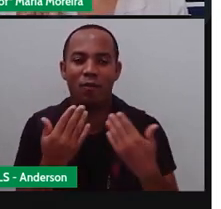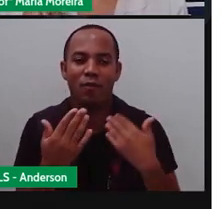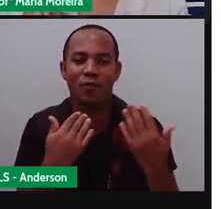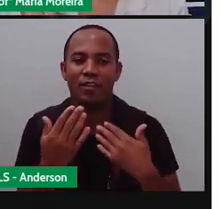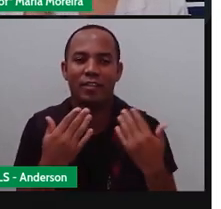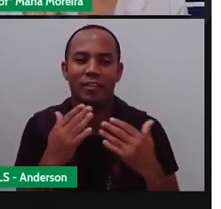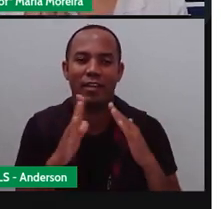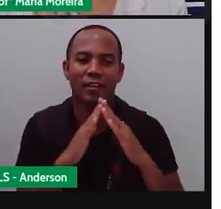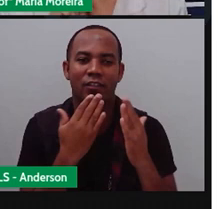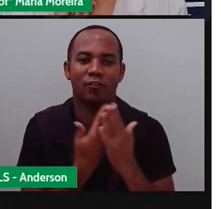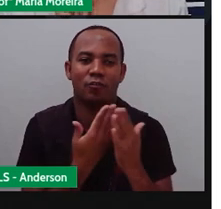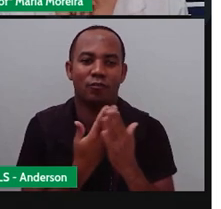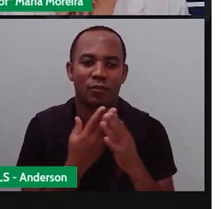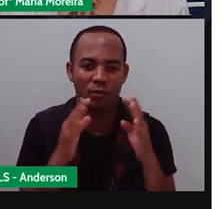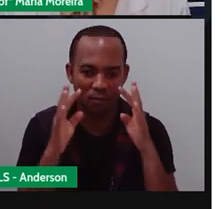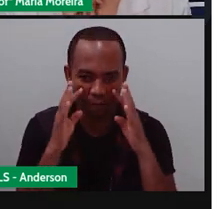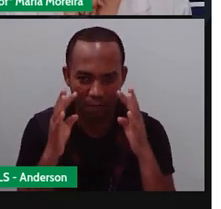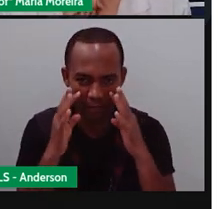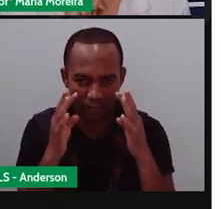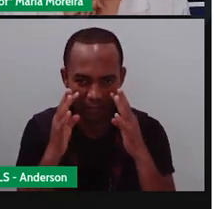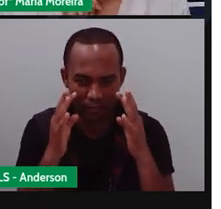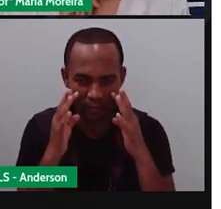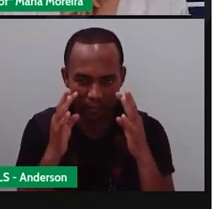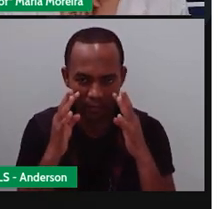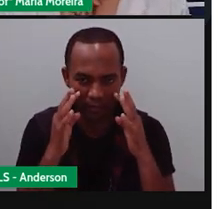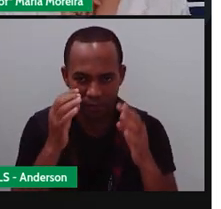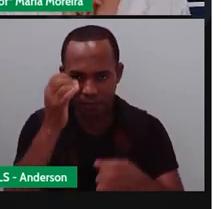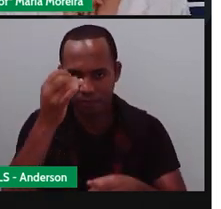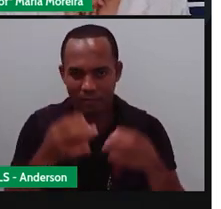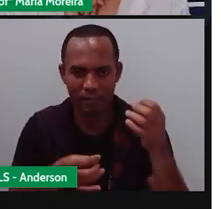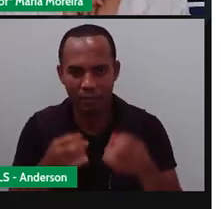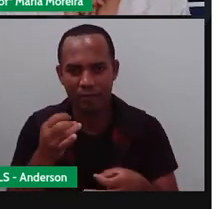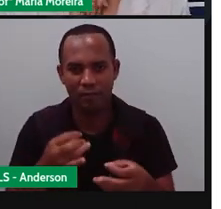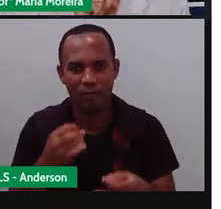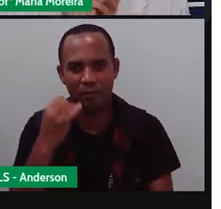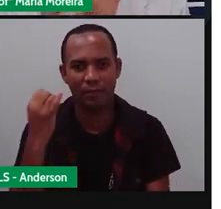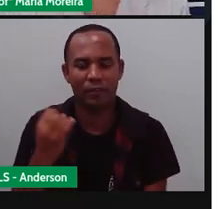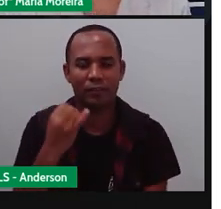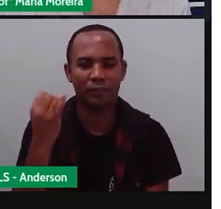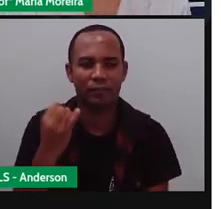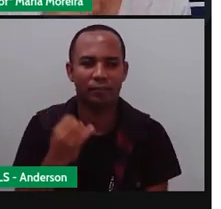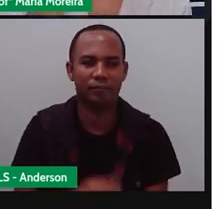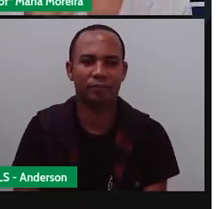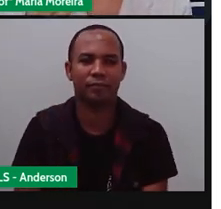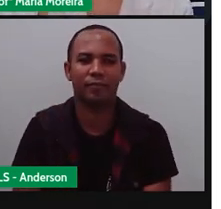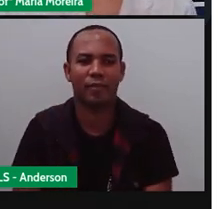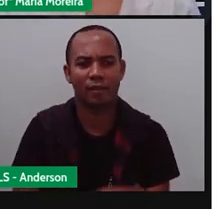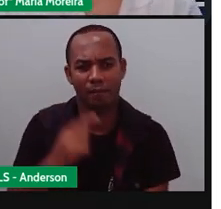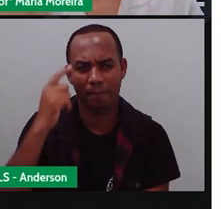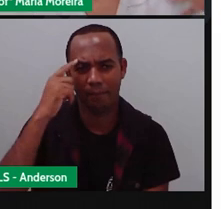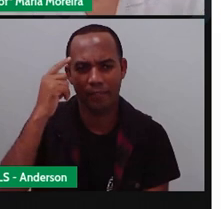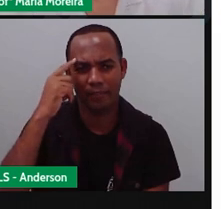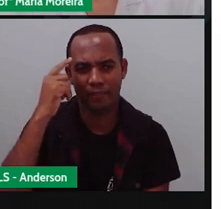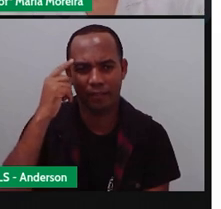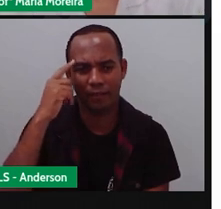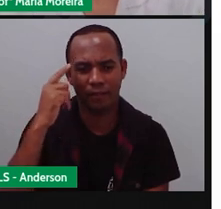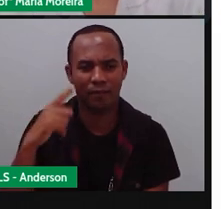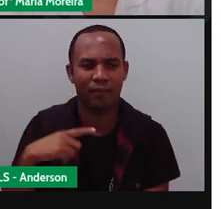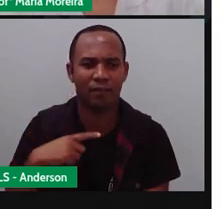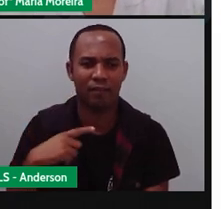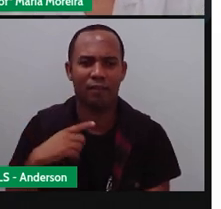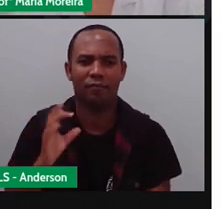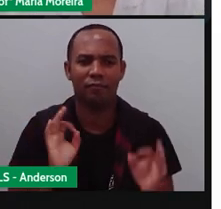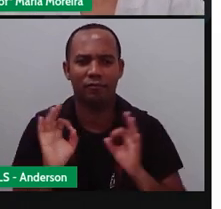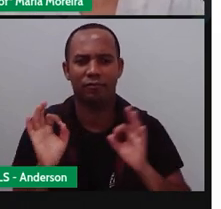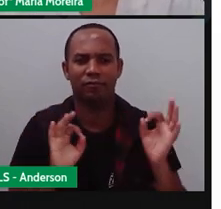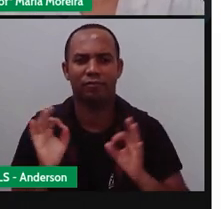hora da aula é hora de prestar atenção nos explicações que a gente tá dando certo e tem que pensar Tâmisa de toda estrutura montada